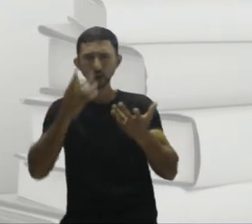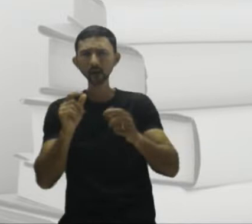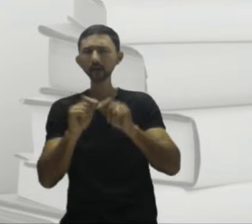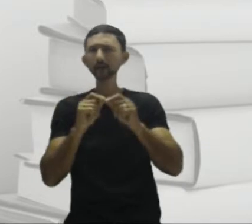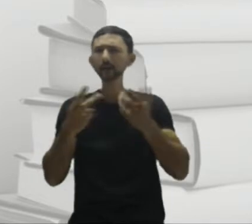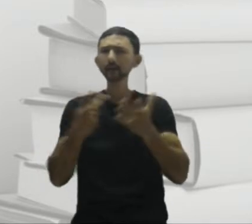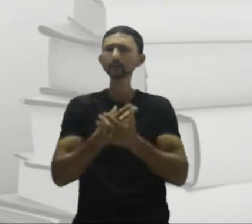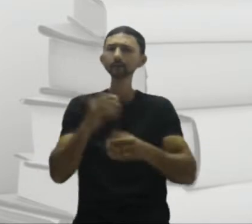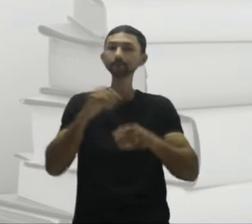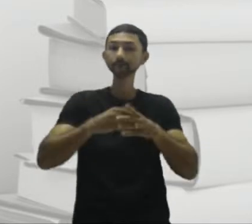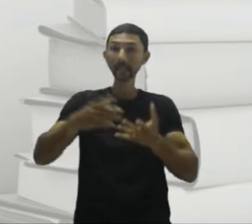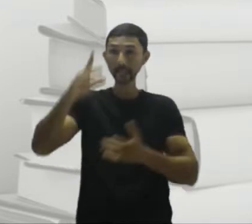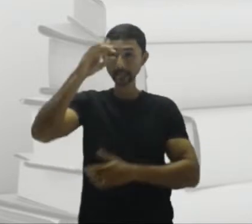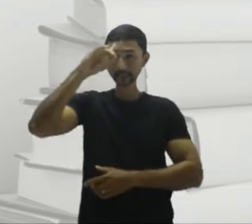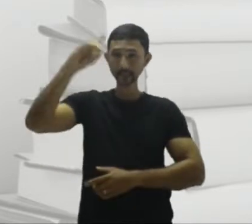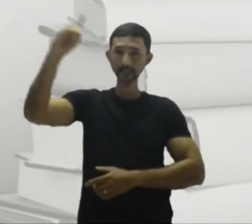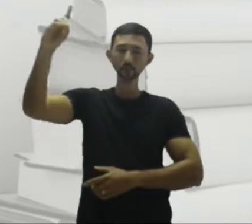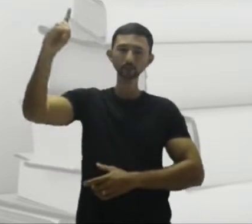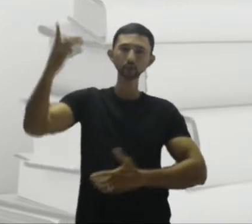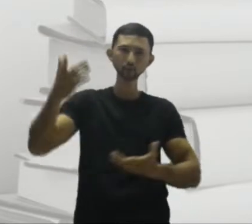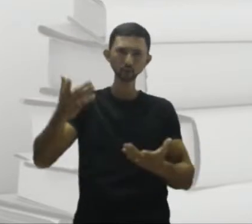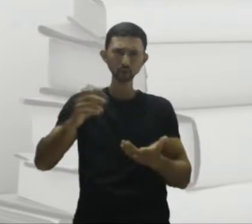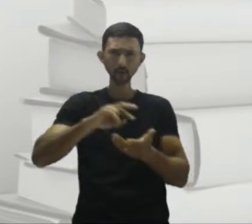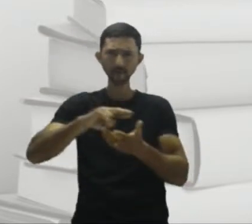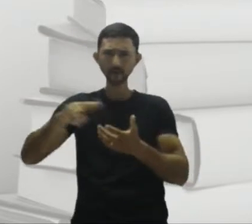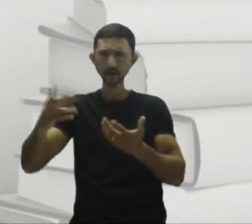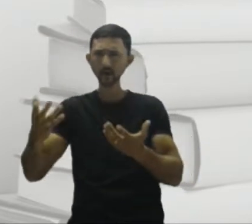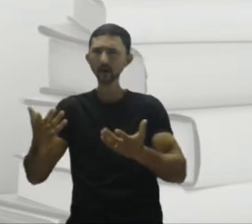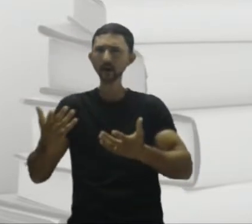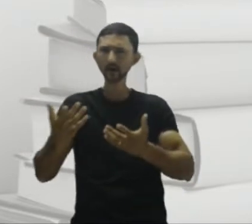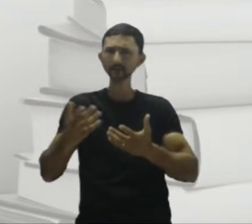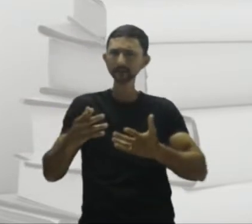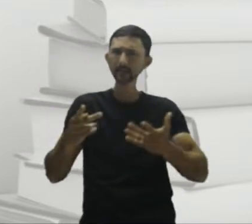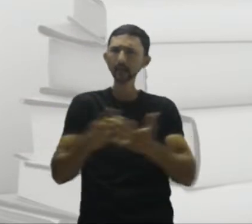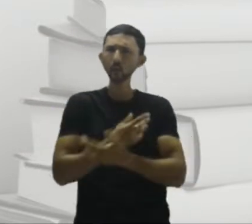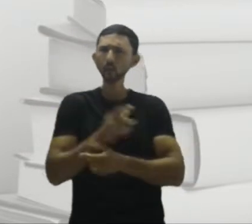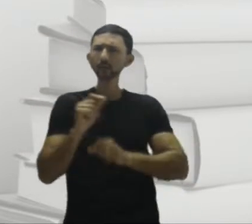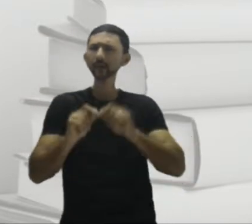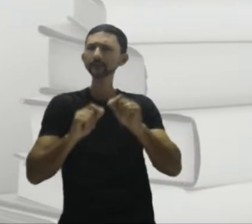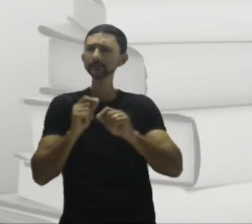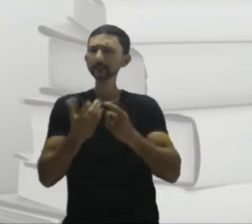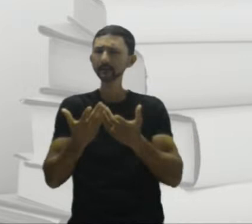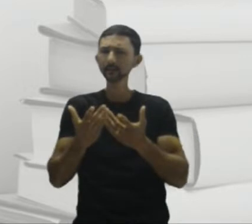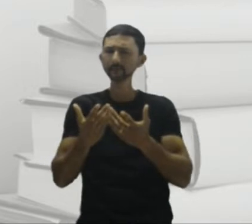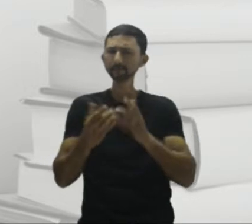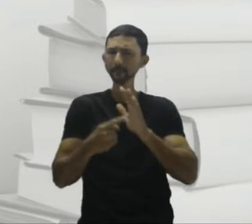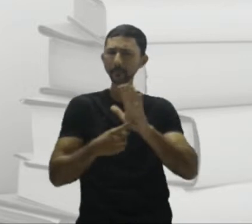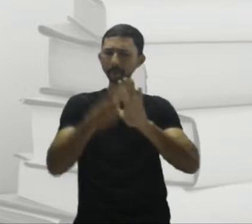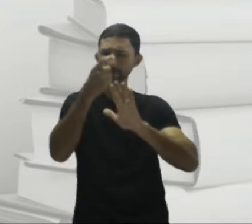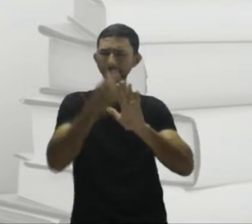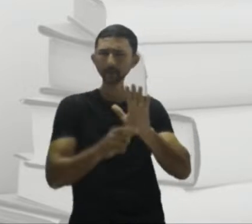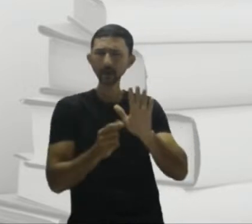de deuses, certo? Que muitas vezes vão